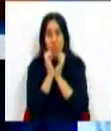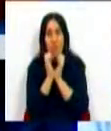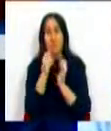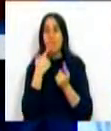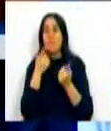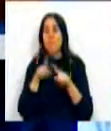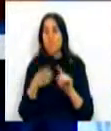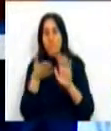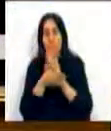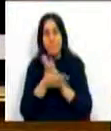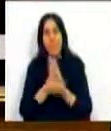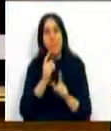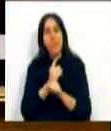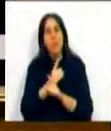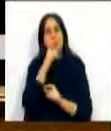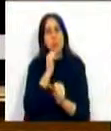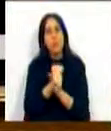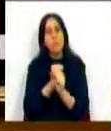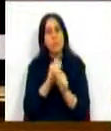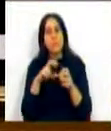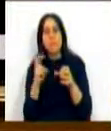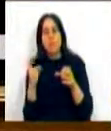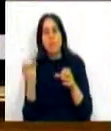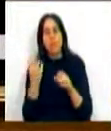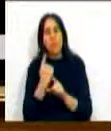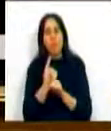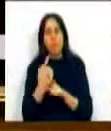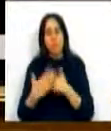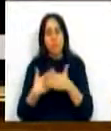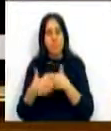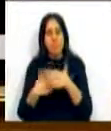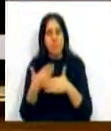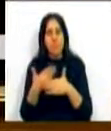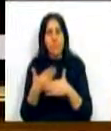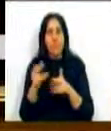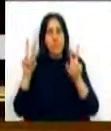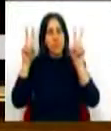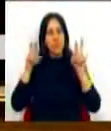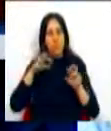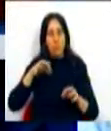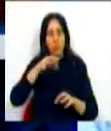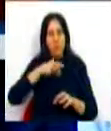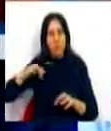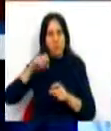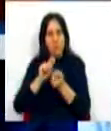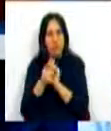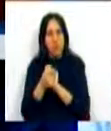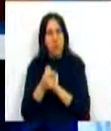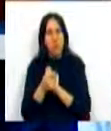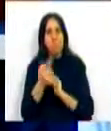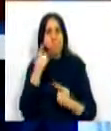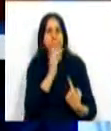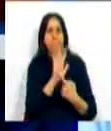os trabalhadores que tinham lá saído através do processo da chamada requalificação, estava a dar um sinal